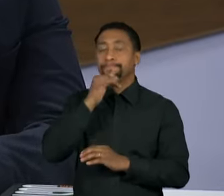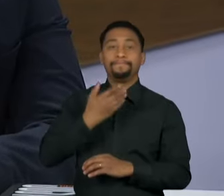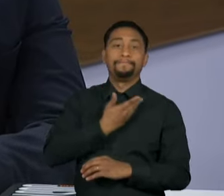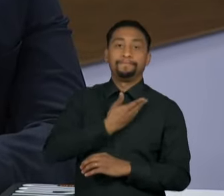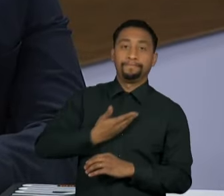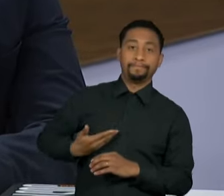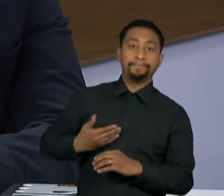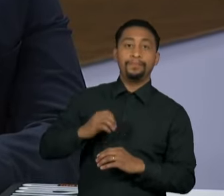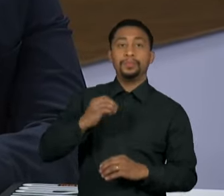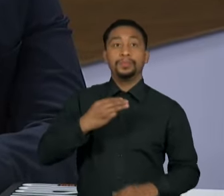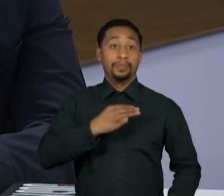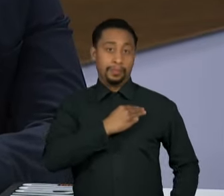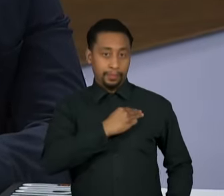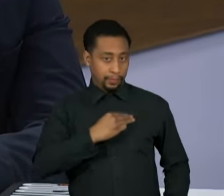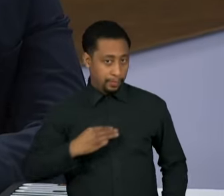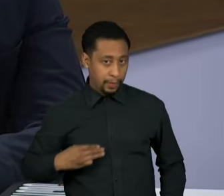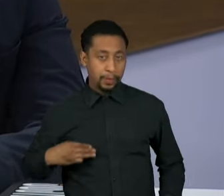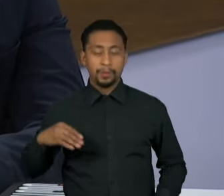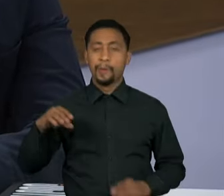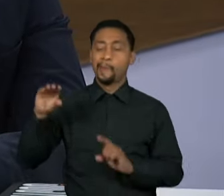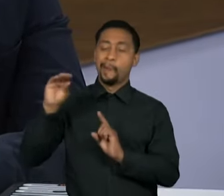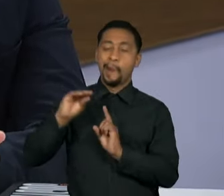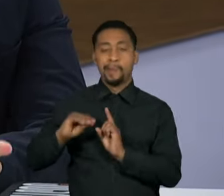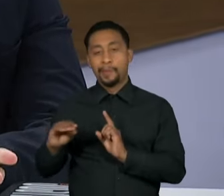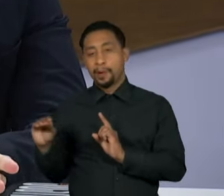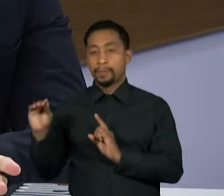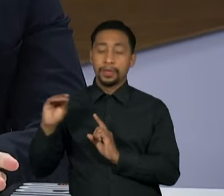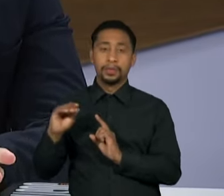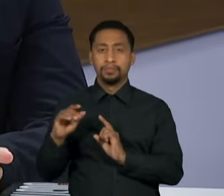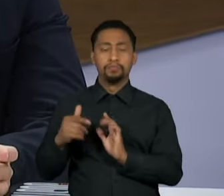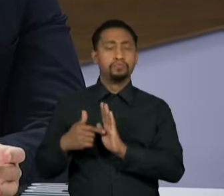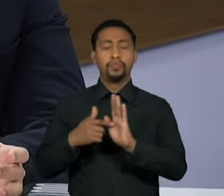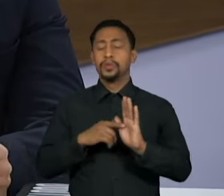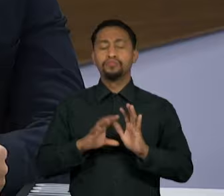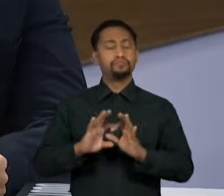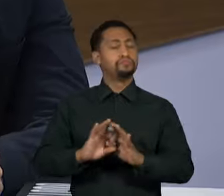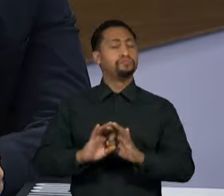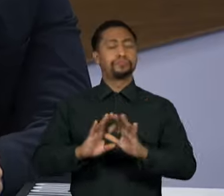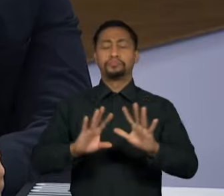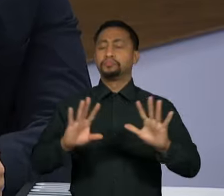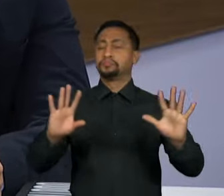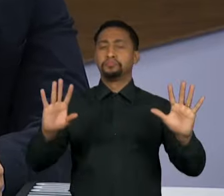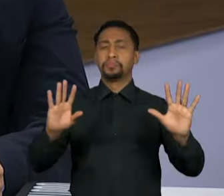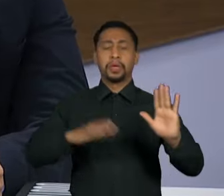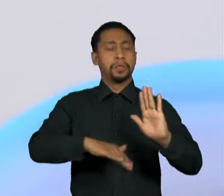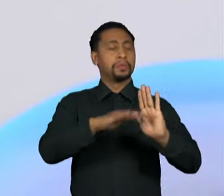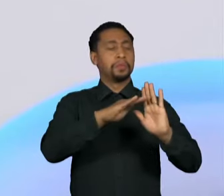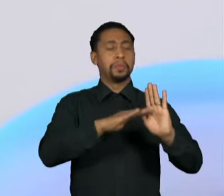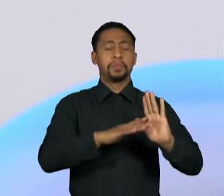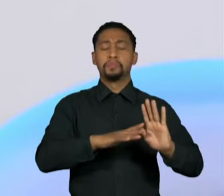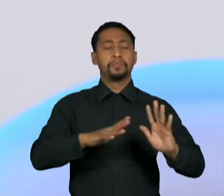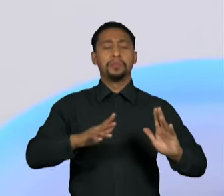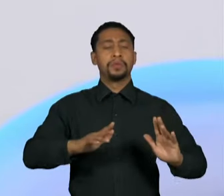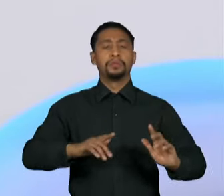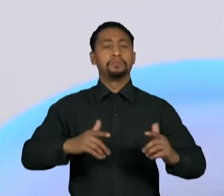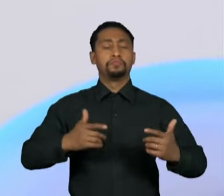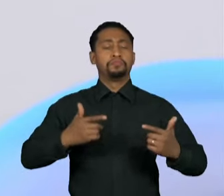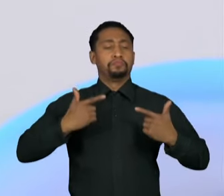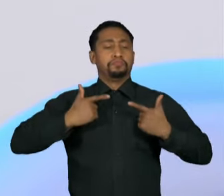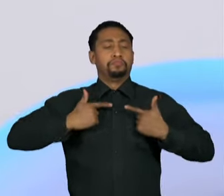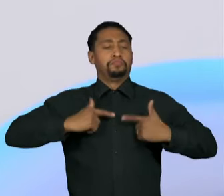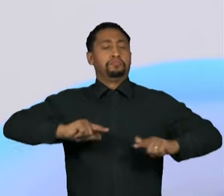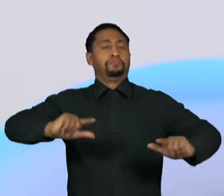Suprema Corte usa a linguagem do liberalismo, ou seja, da neutralidade dos valores, para defender uma proposta, na verdade